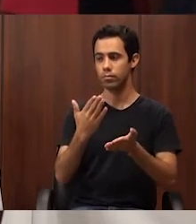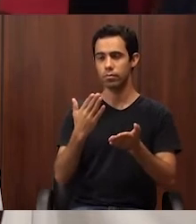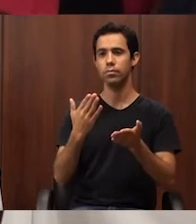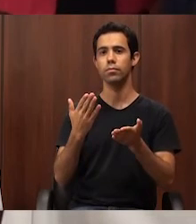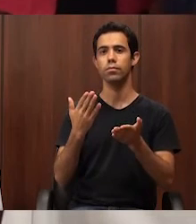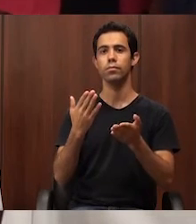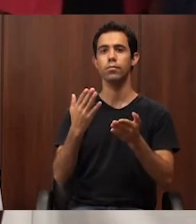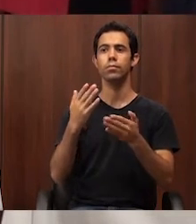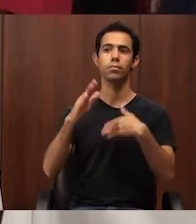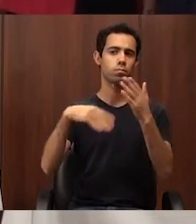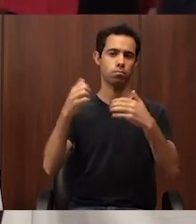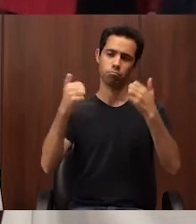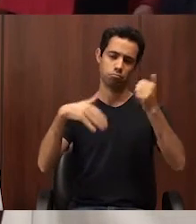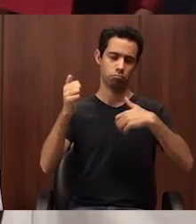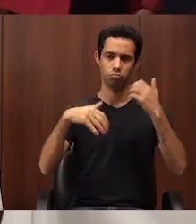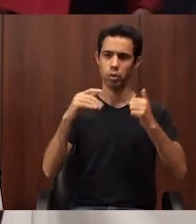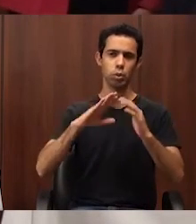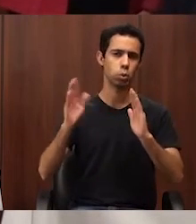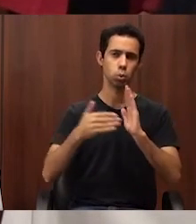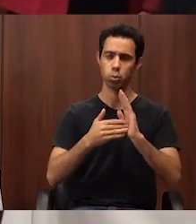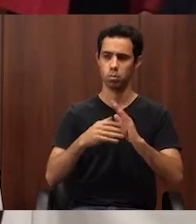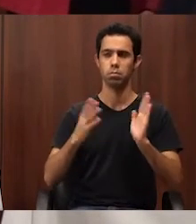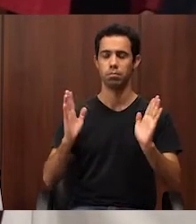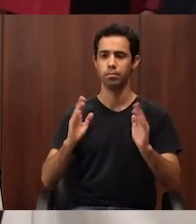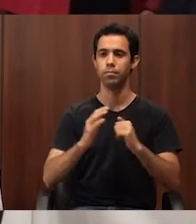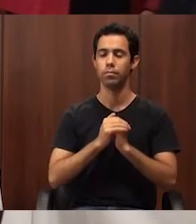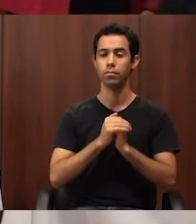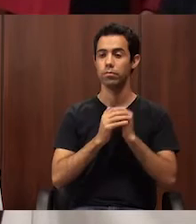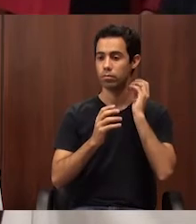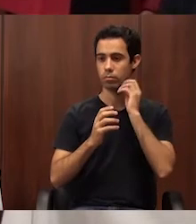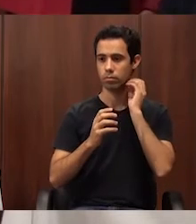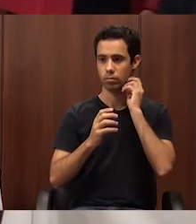Diante, inclusive, de tudo isso que está sendo dito.